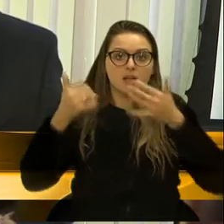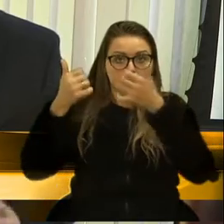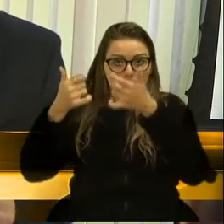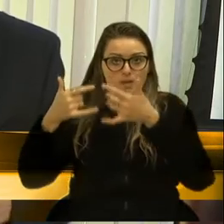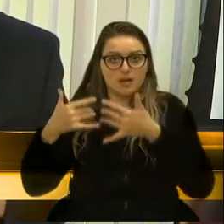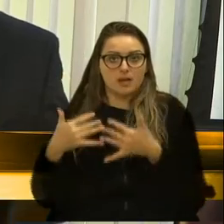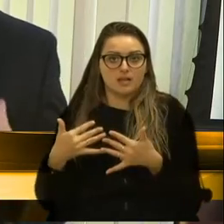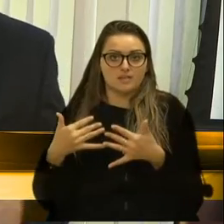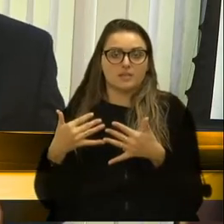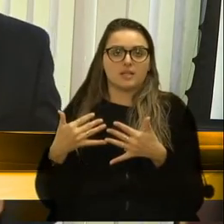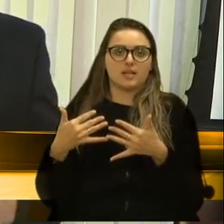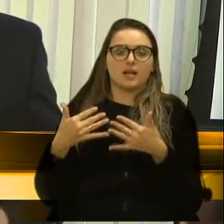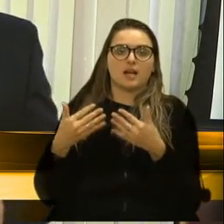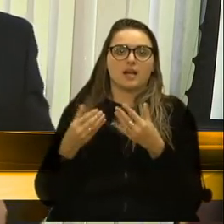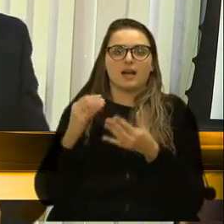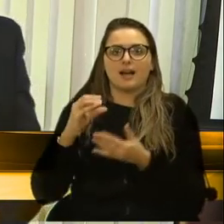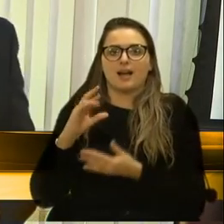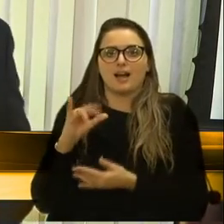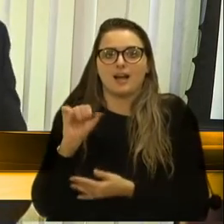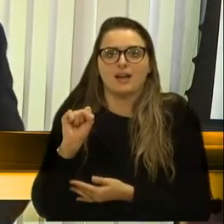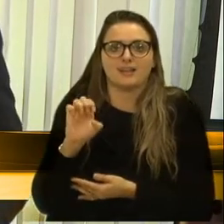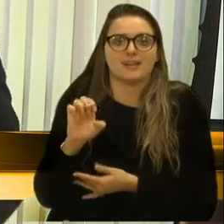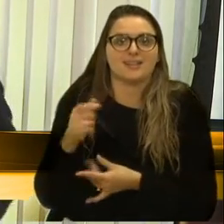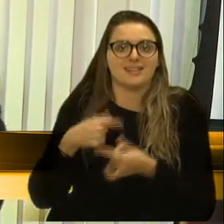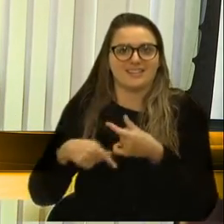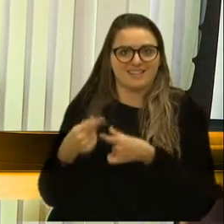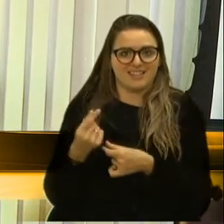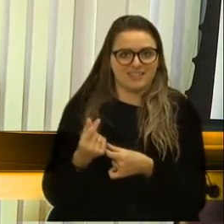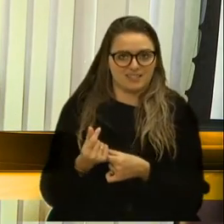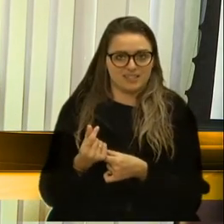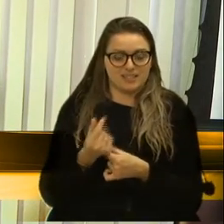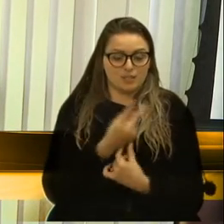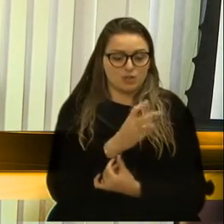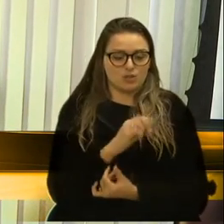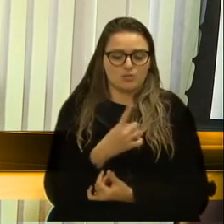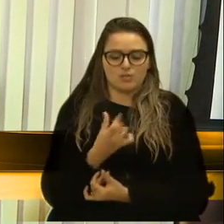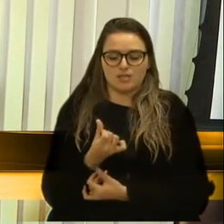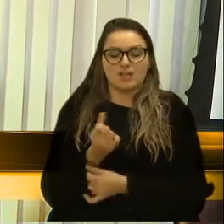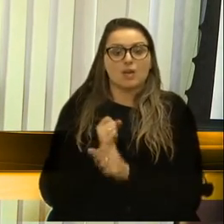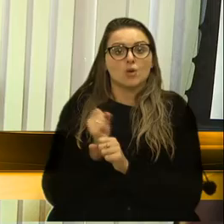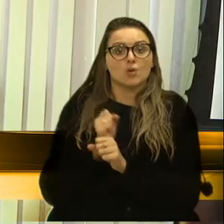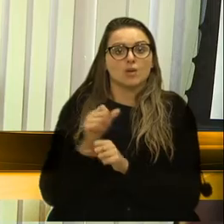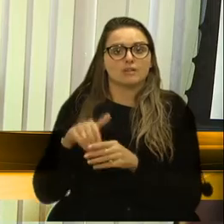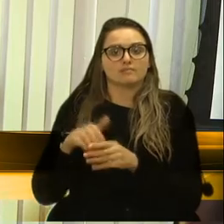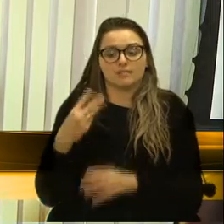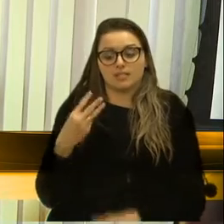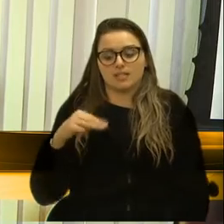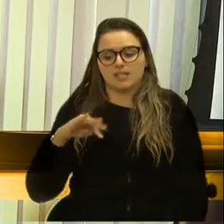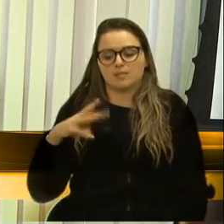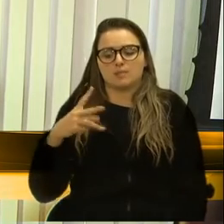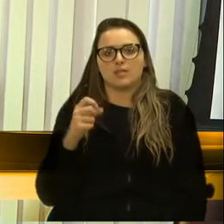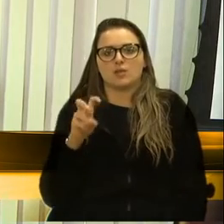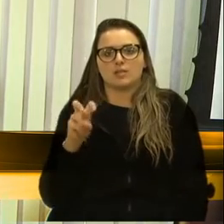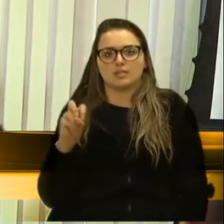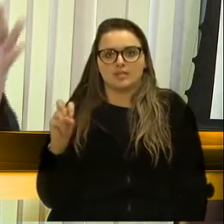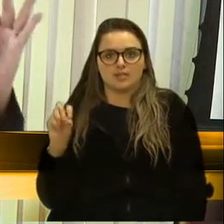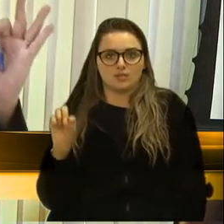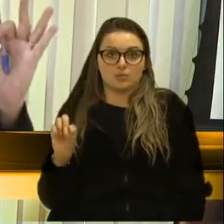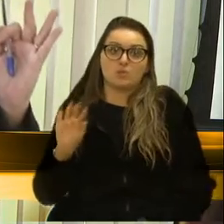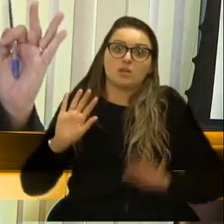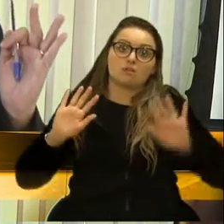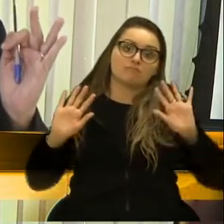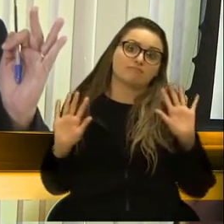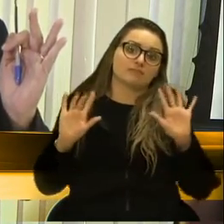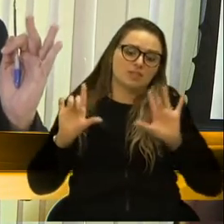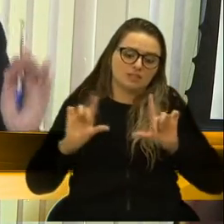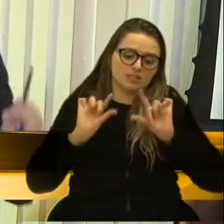a amplitude da crise financeira. Isso foi em 2016, no ano eleitoral. 3,5 milhões. Olha, é uma decisão